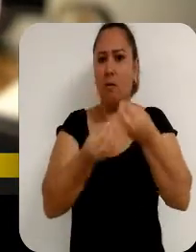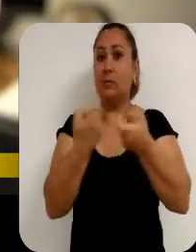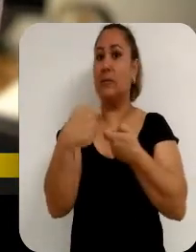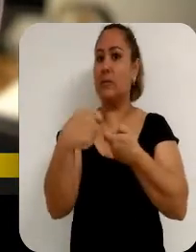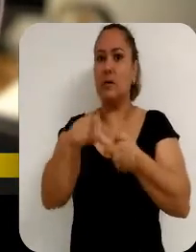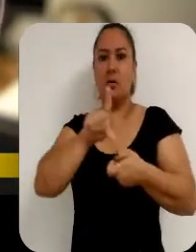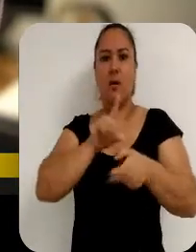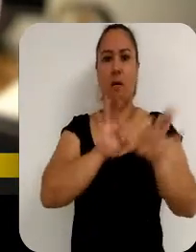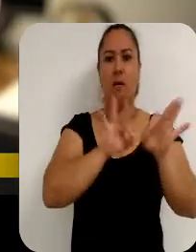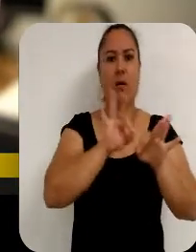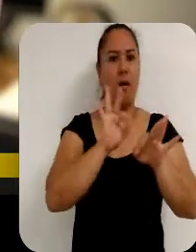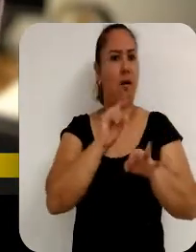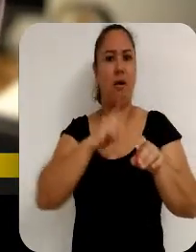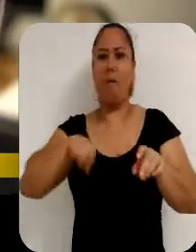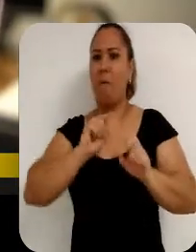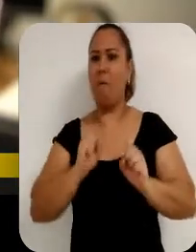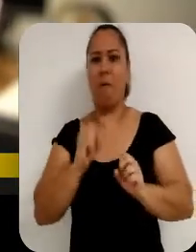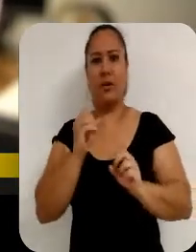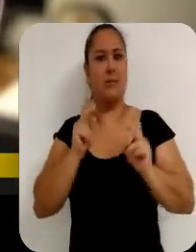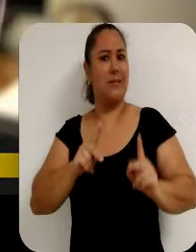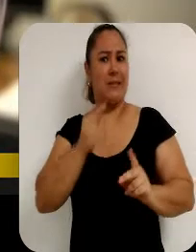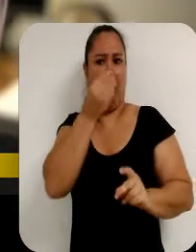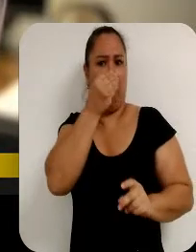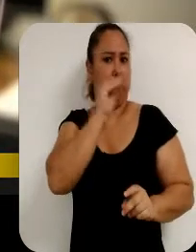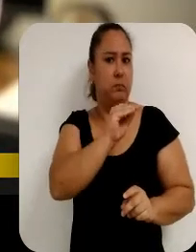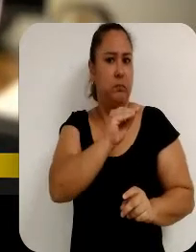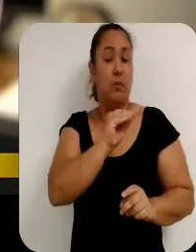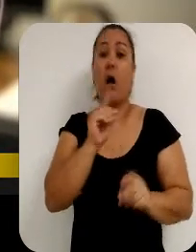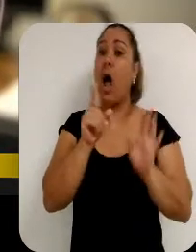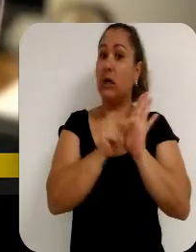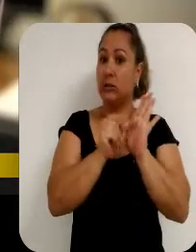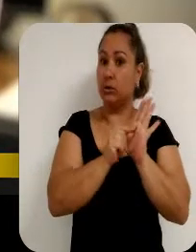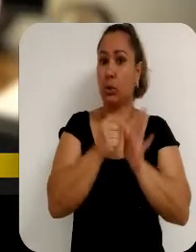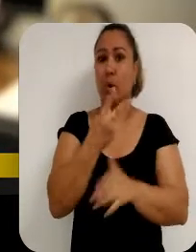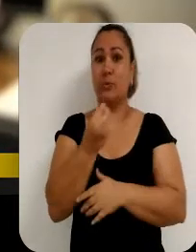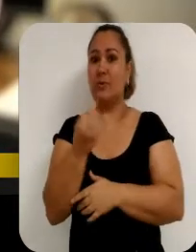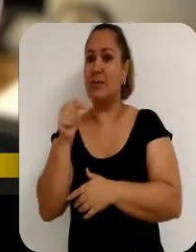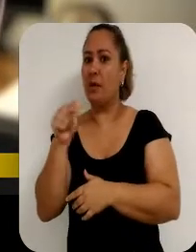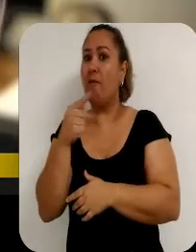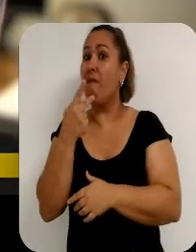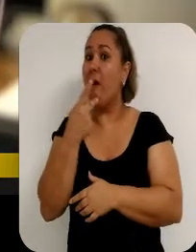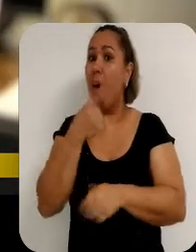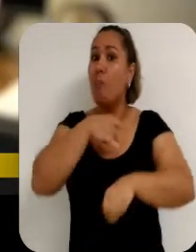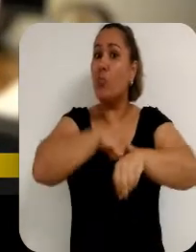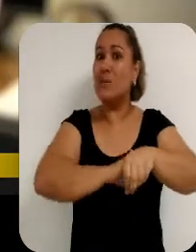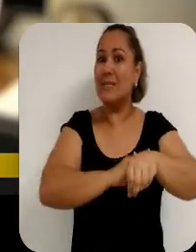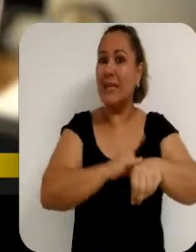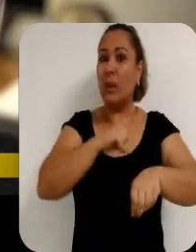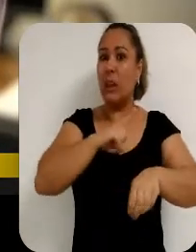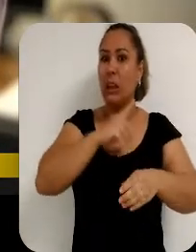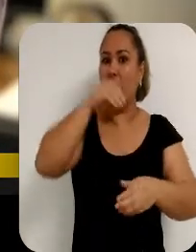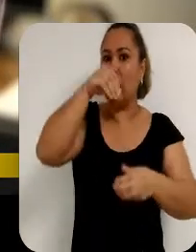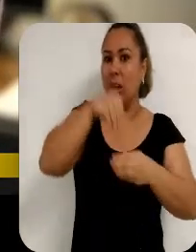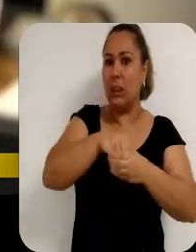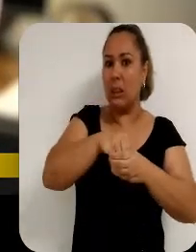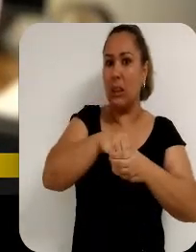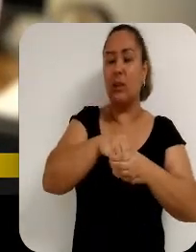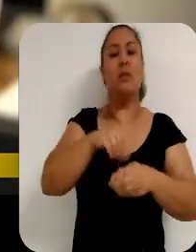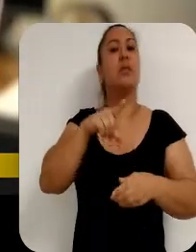artigo de 2007, dizendo, olha, os morcegos que tem aqui têm vírus que são